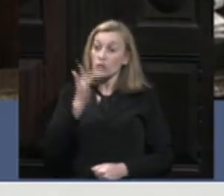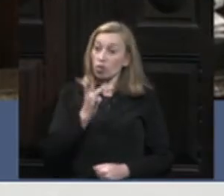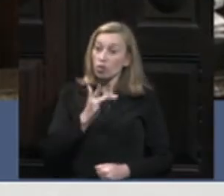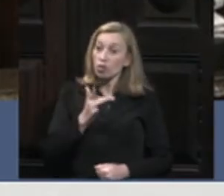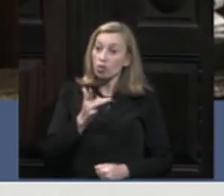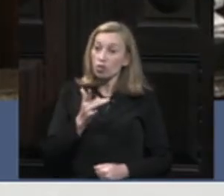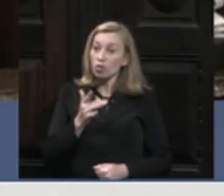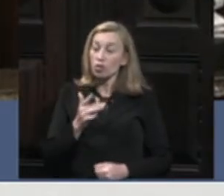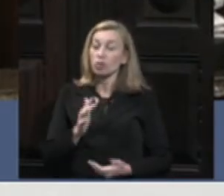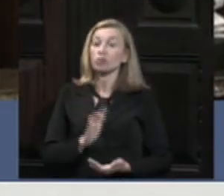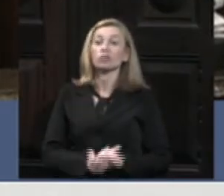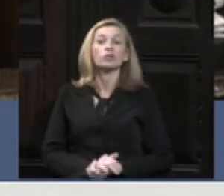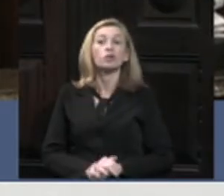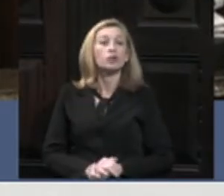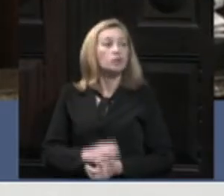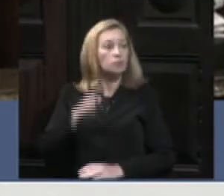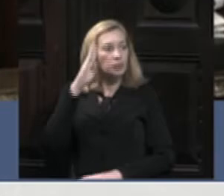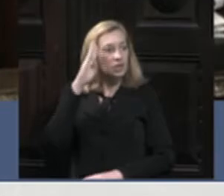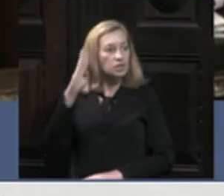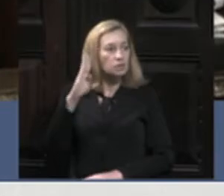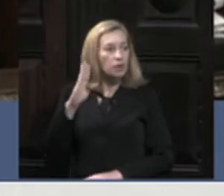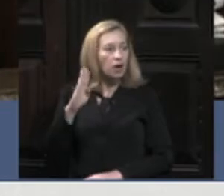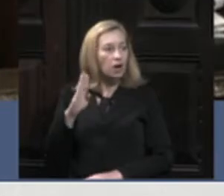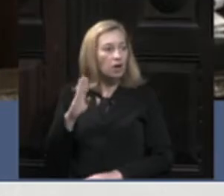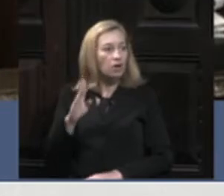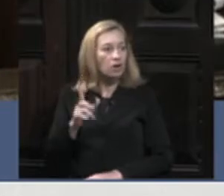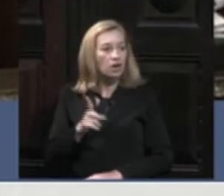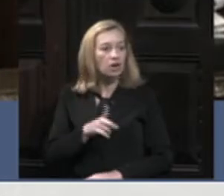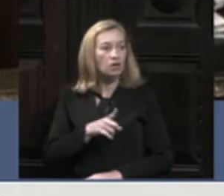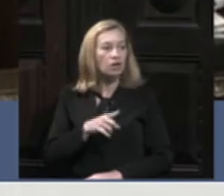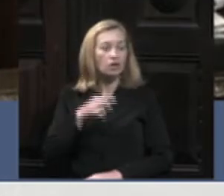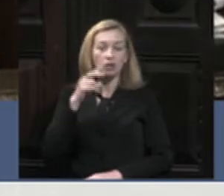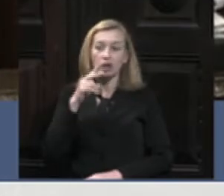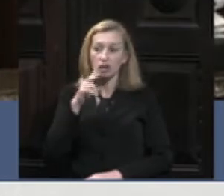inclusive a nossa força de trabalho.